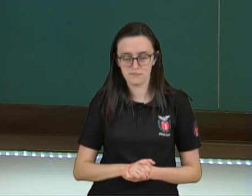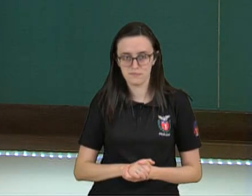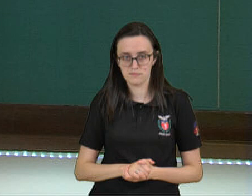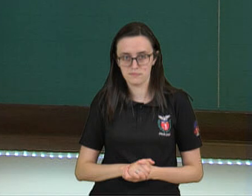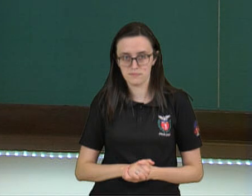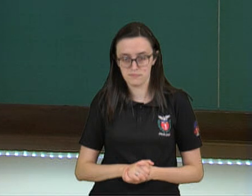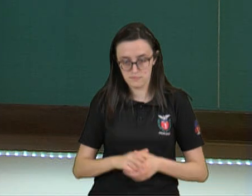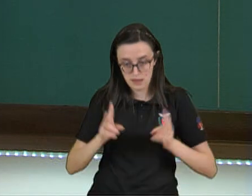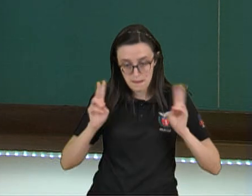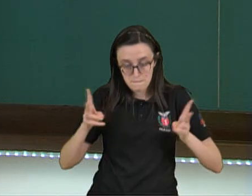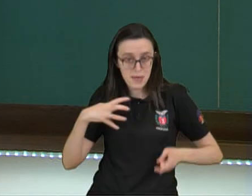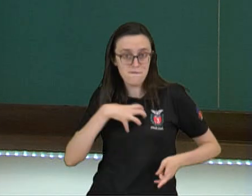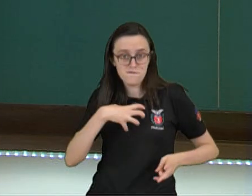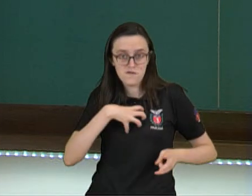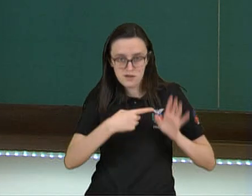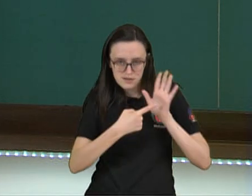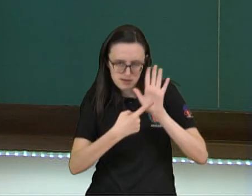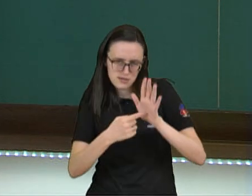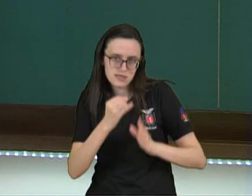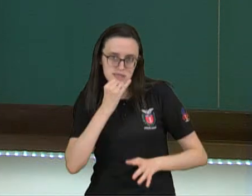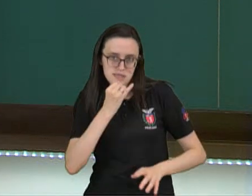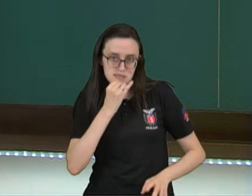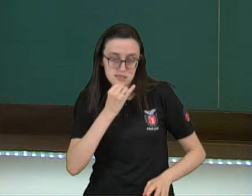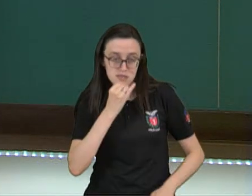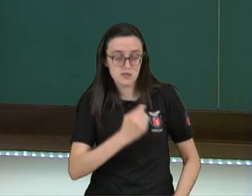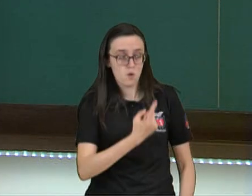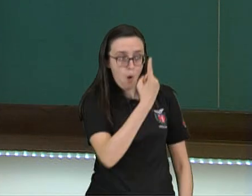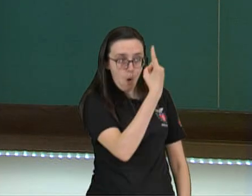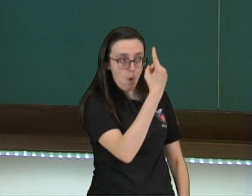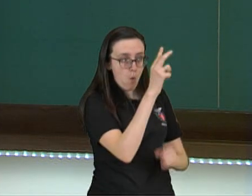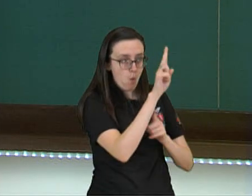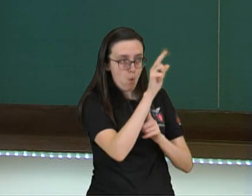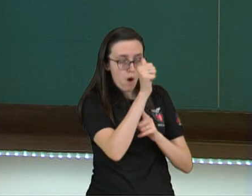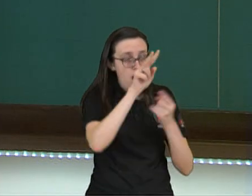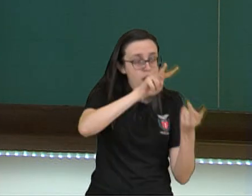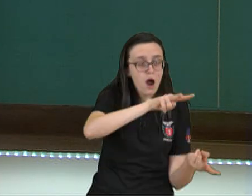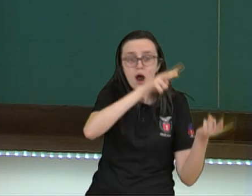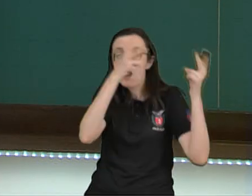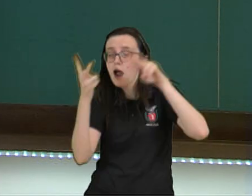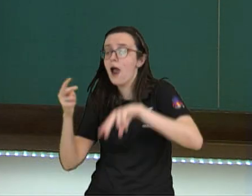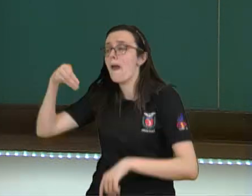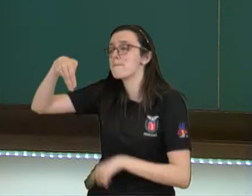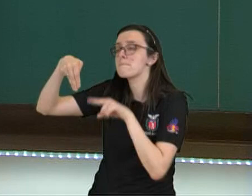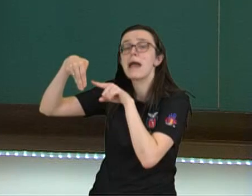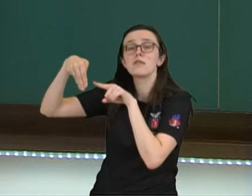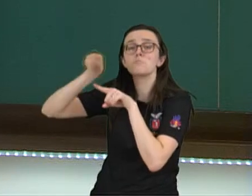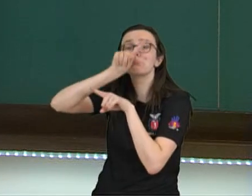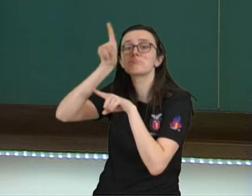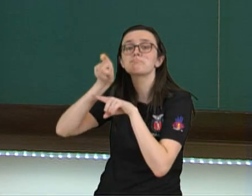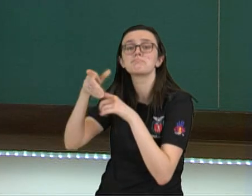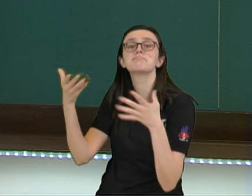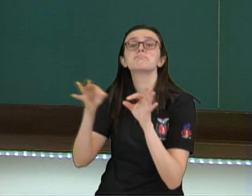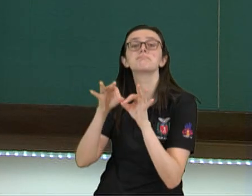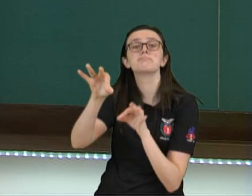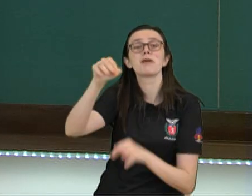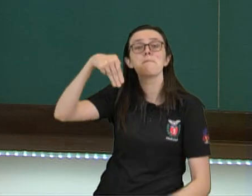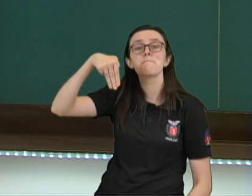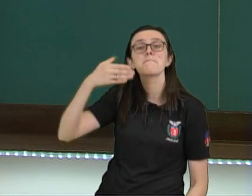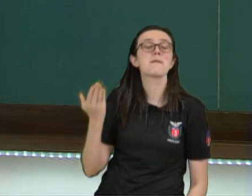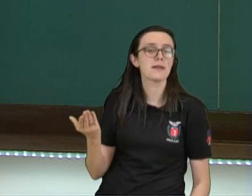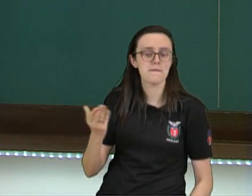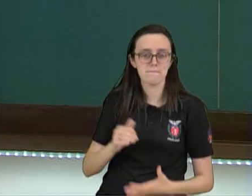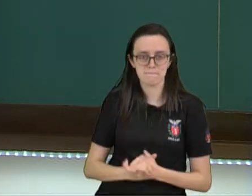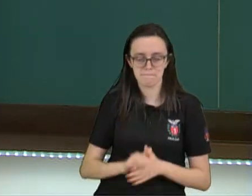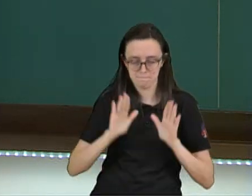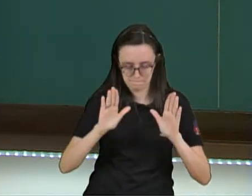forma de representação, 1A em metros equivale a quanto?